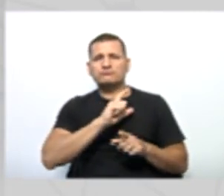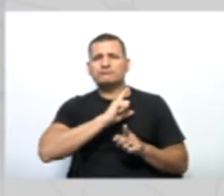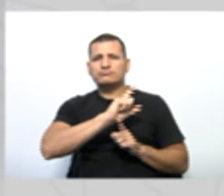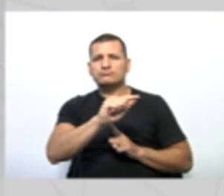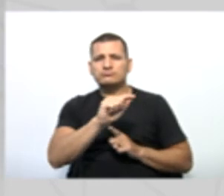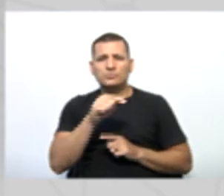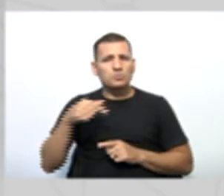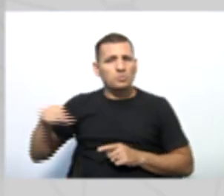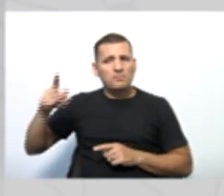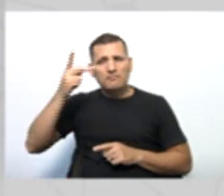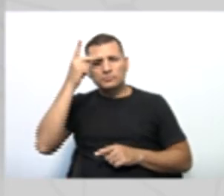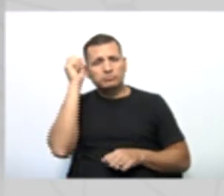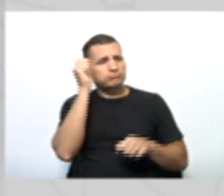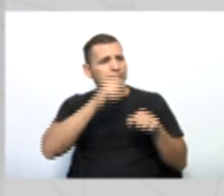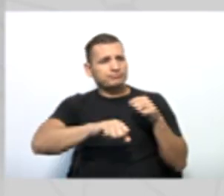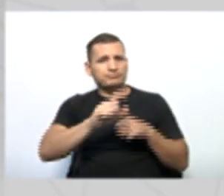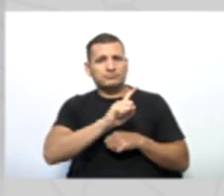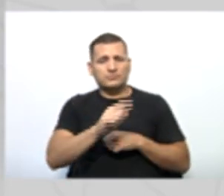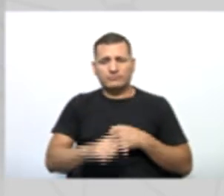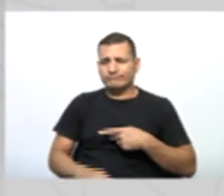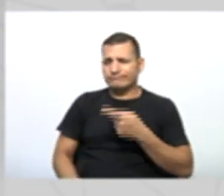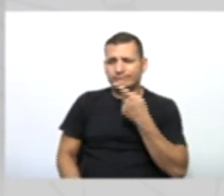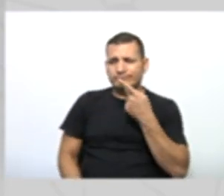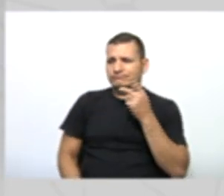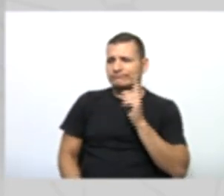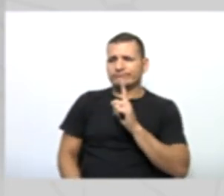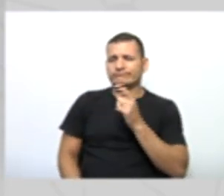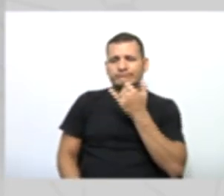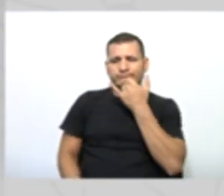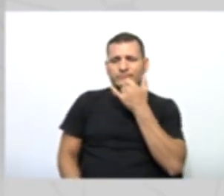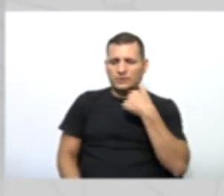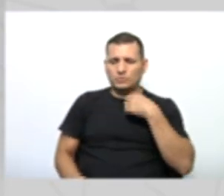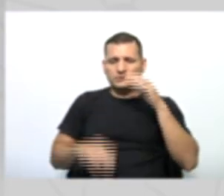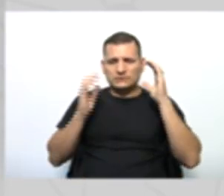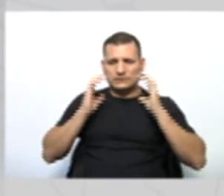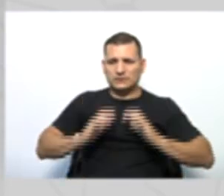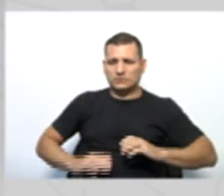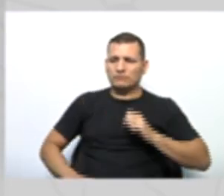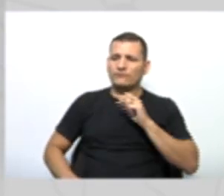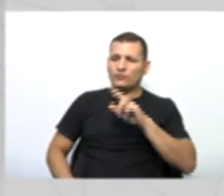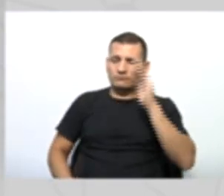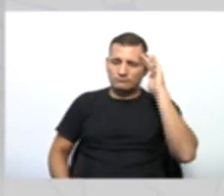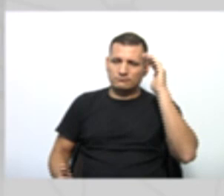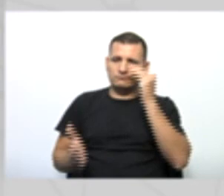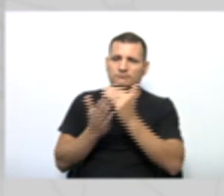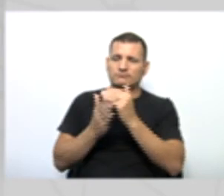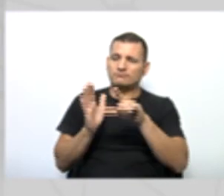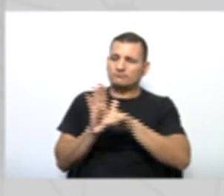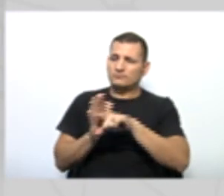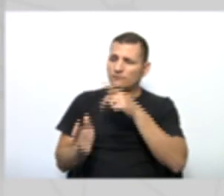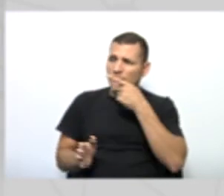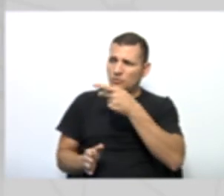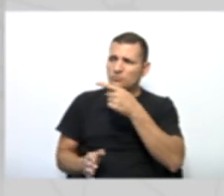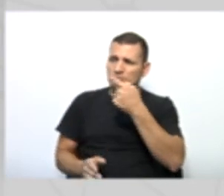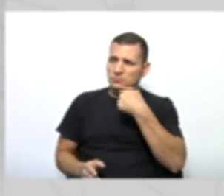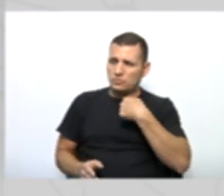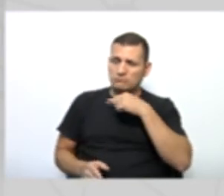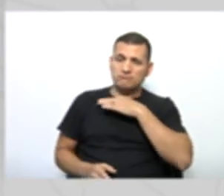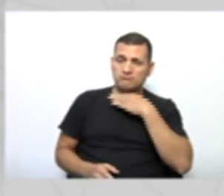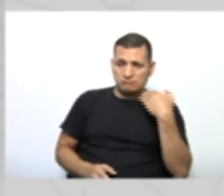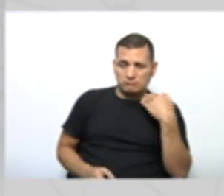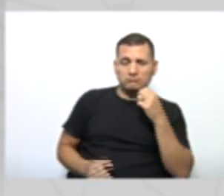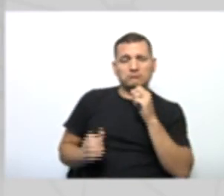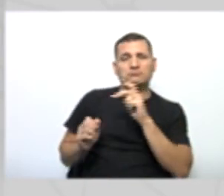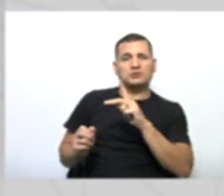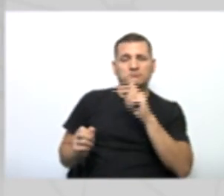te mata. Mas ele diz, não, como cidadão ateniense, eu devo cumprir a lei, e a lei determinou minha morte. Então, ele,